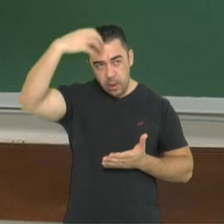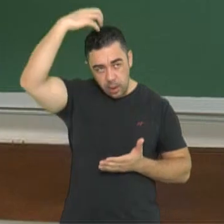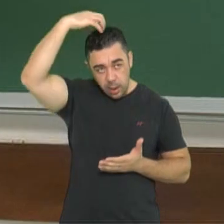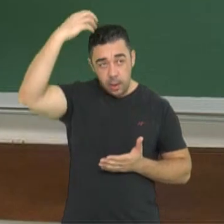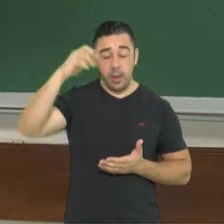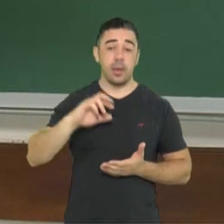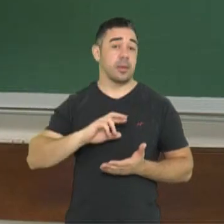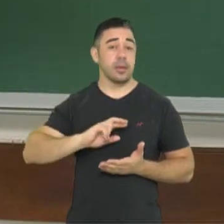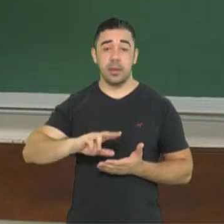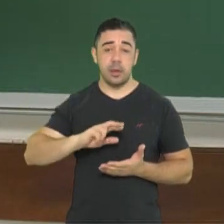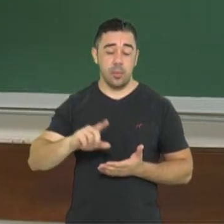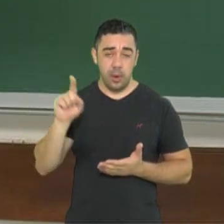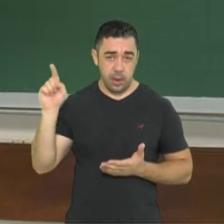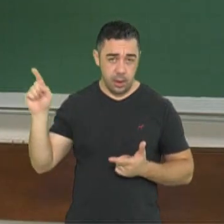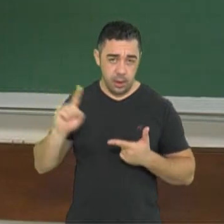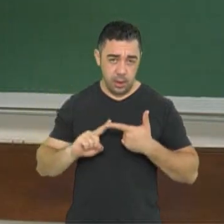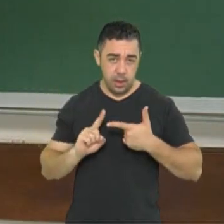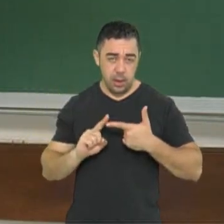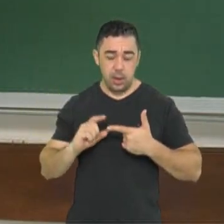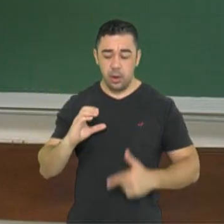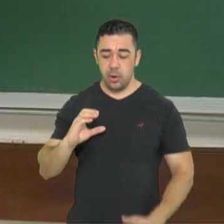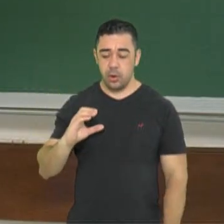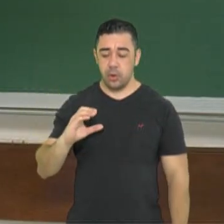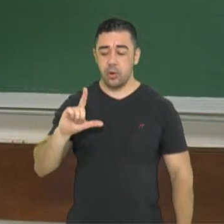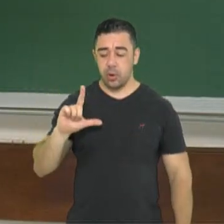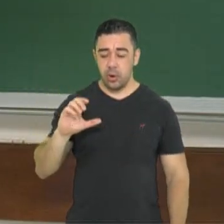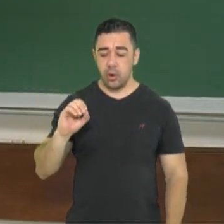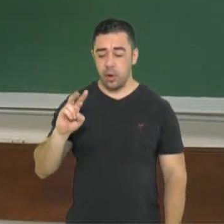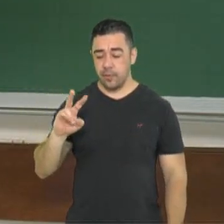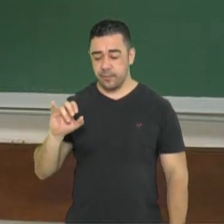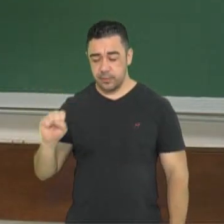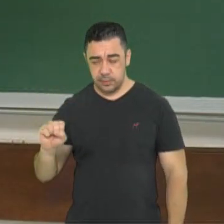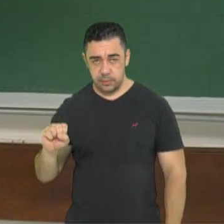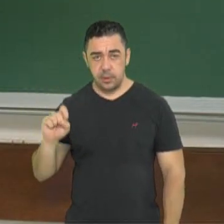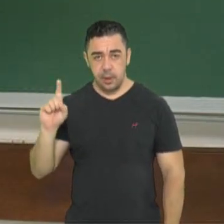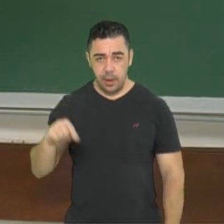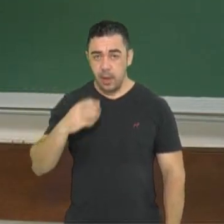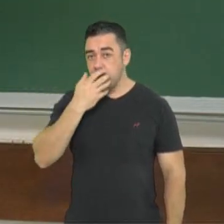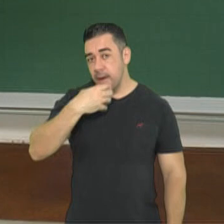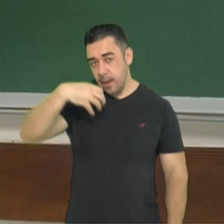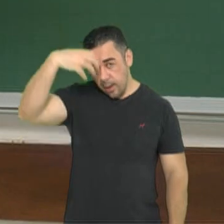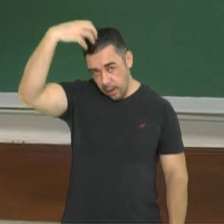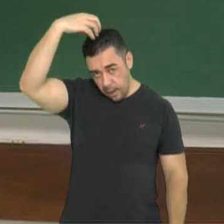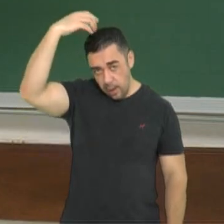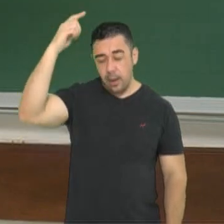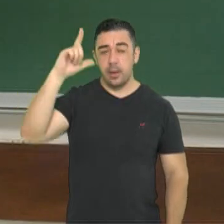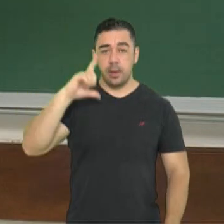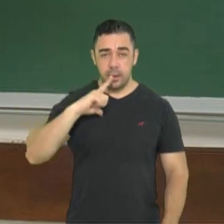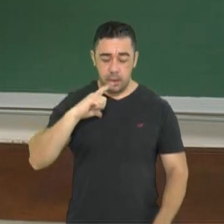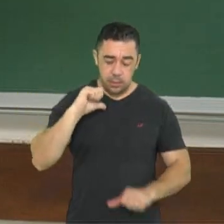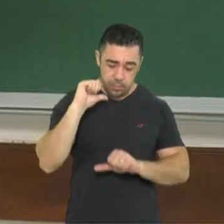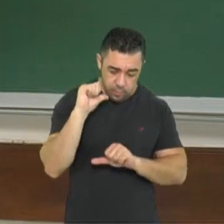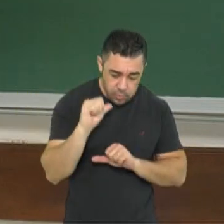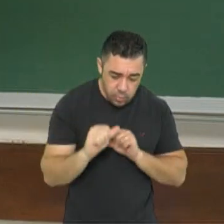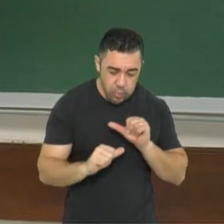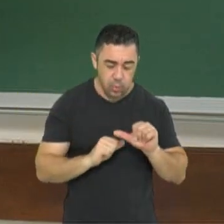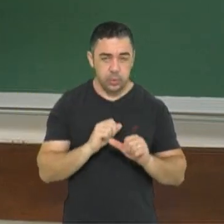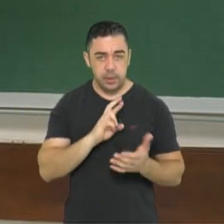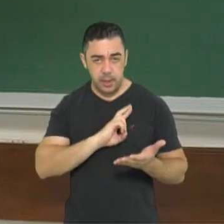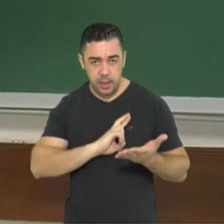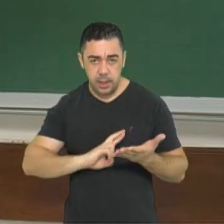que não é tão lendário. É o rei Clovis. É o do início da nossa aula. É o rei que vai se converter ao